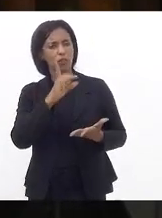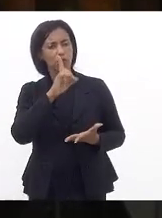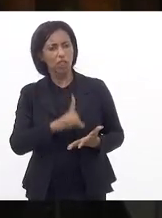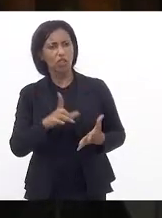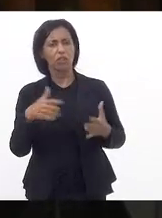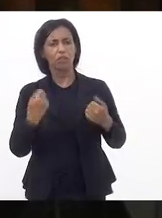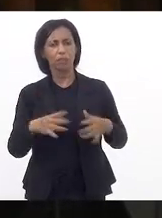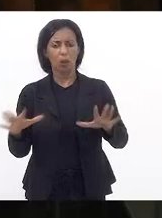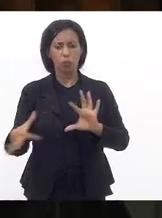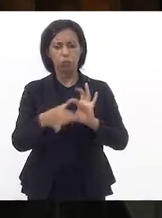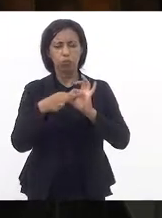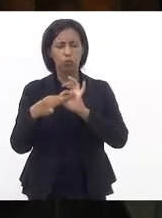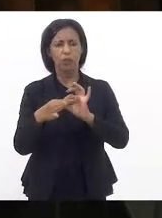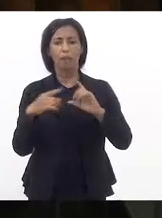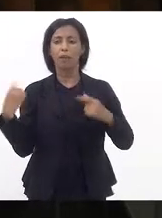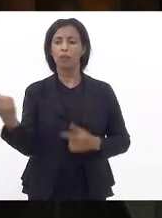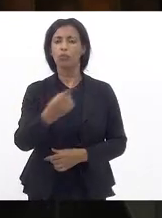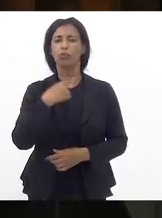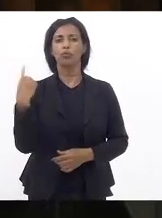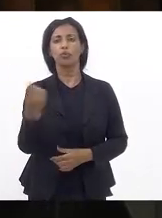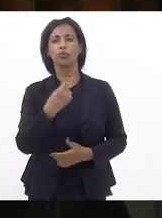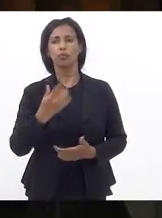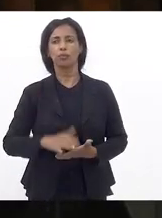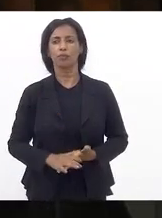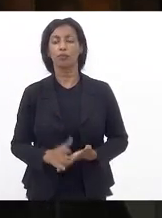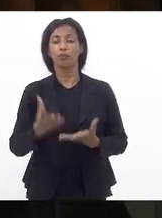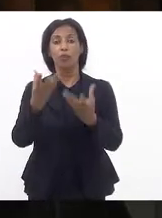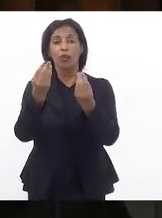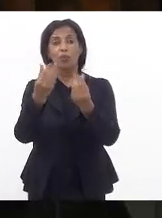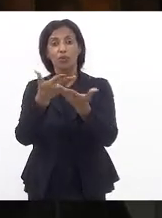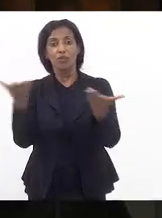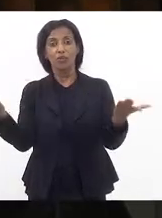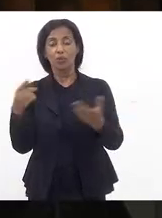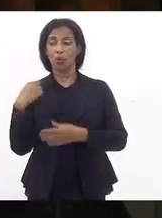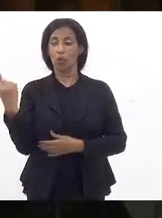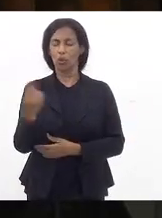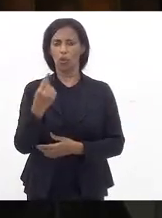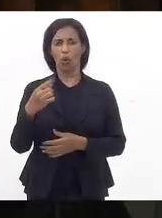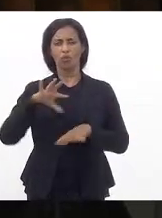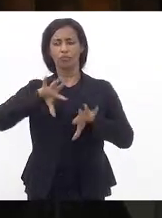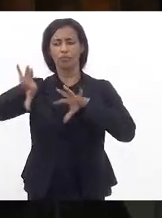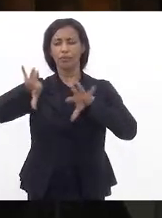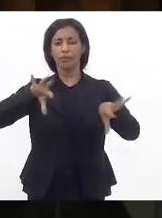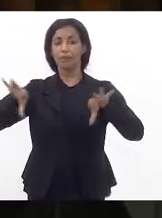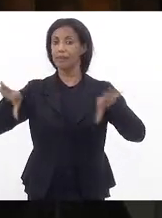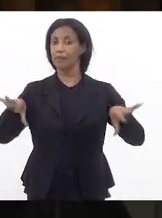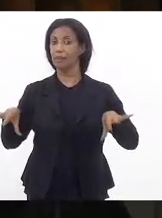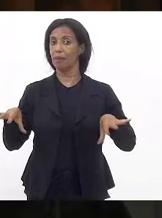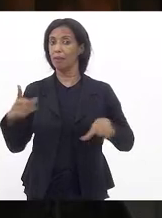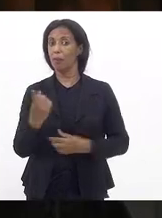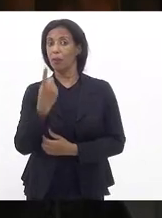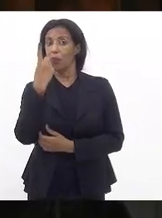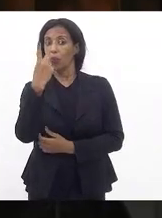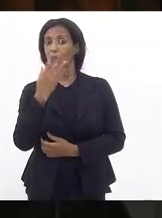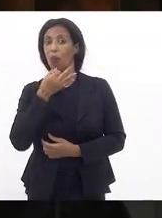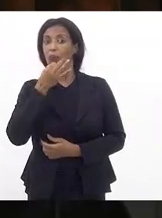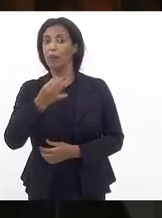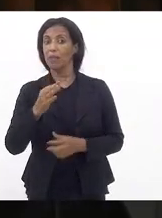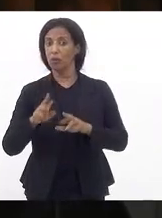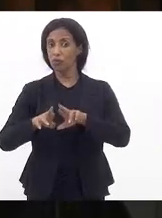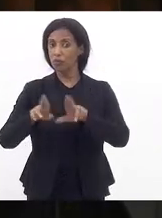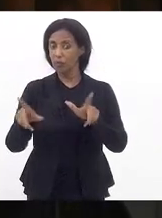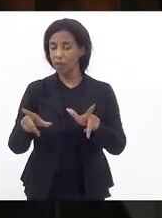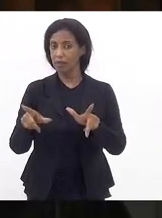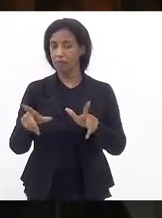unidade Isso serve para todos nós muitas vezes nós dividimos por apenas uma opinião